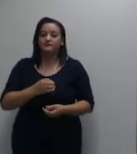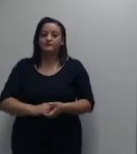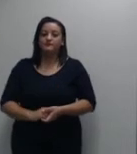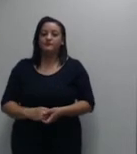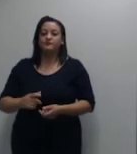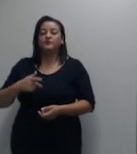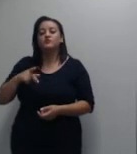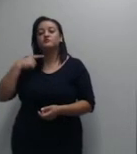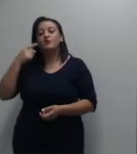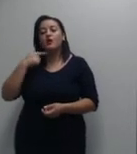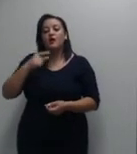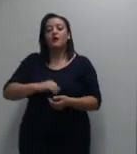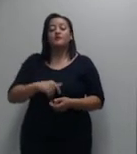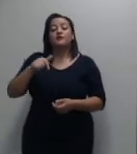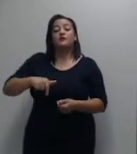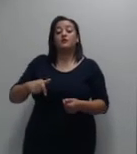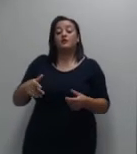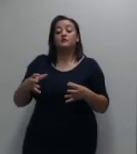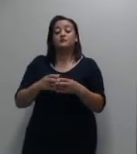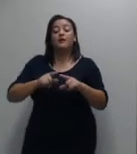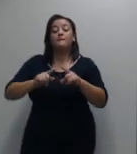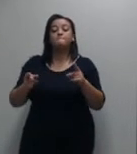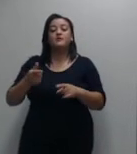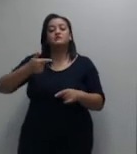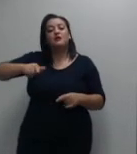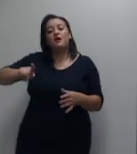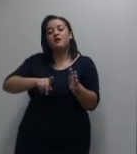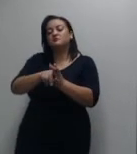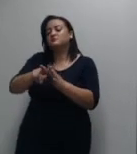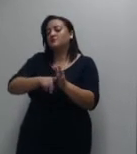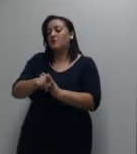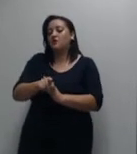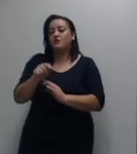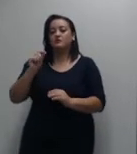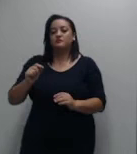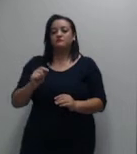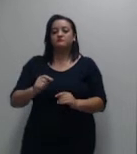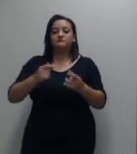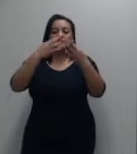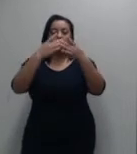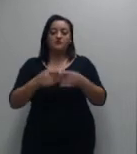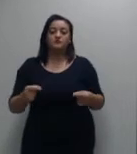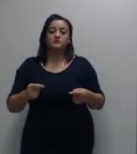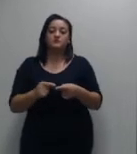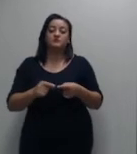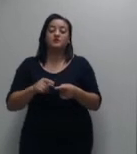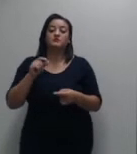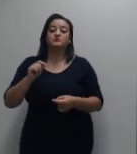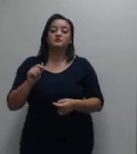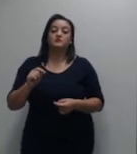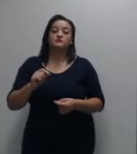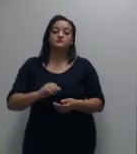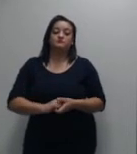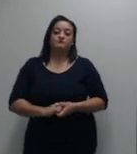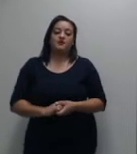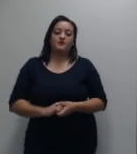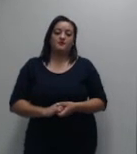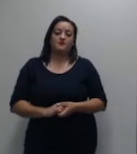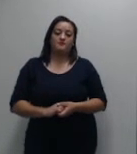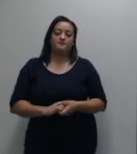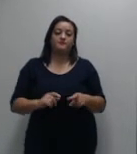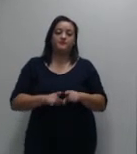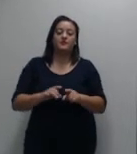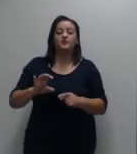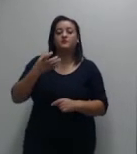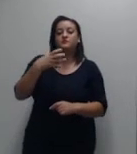advogado aqui tá Tribuna Mas aquelas questões foram objetos não é foi decidido de forma